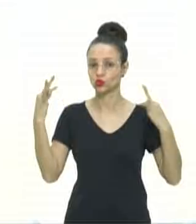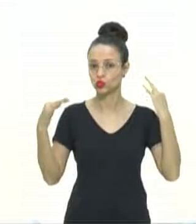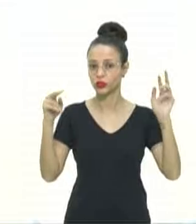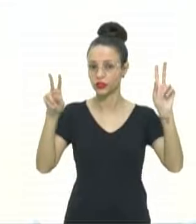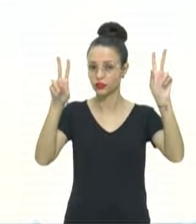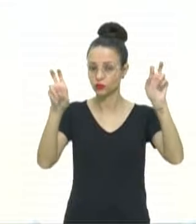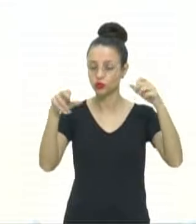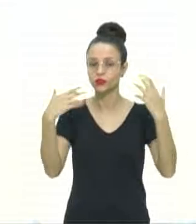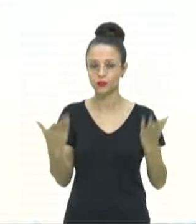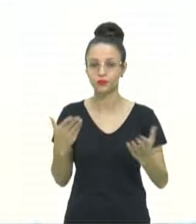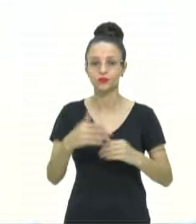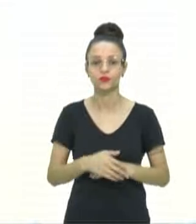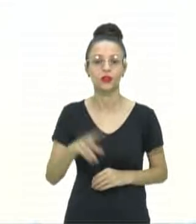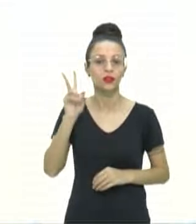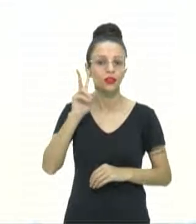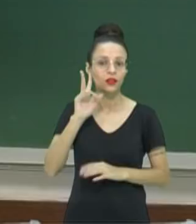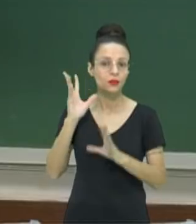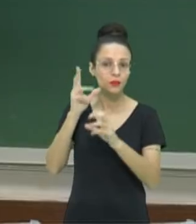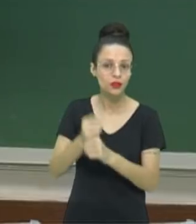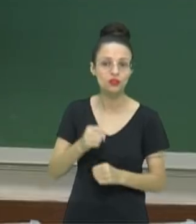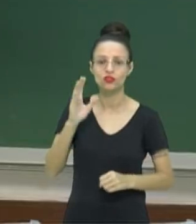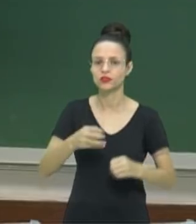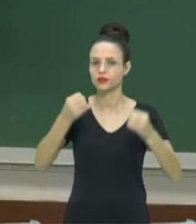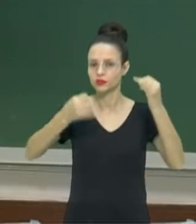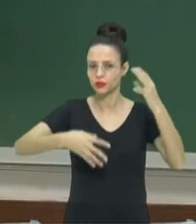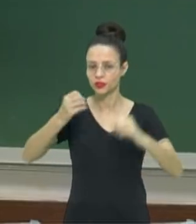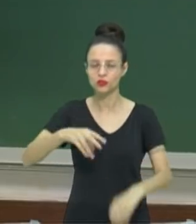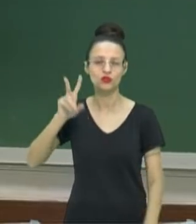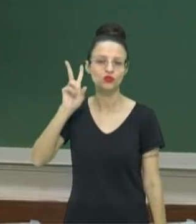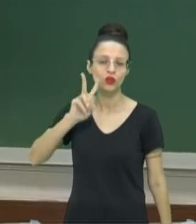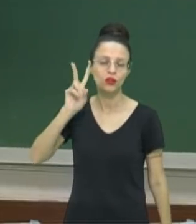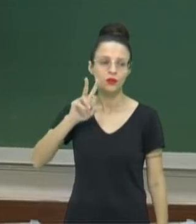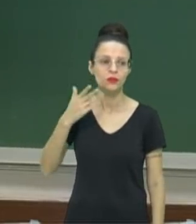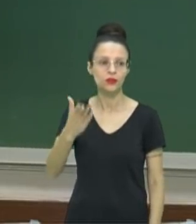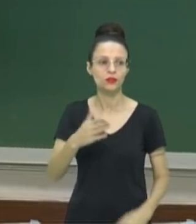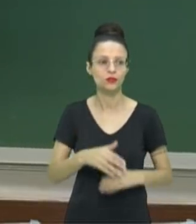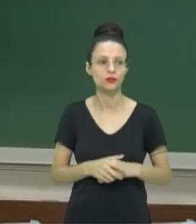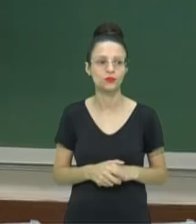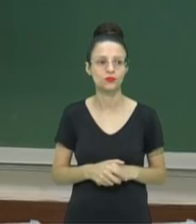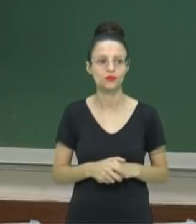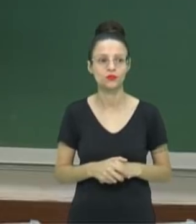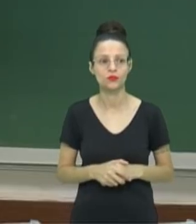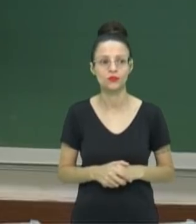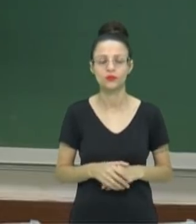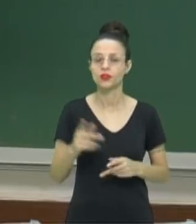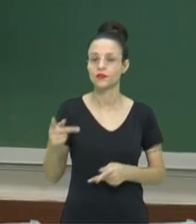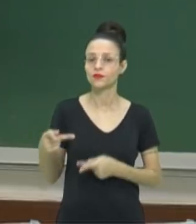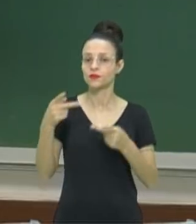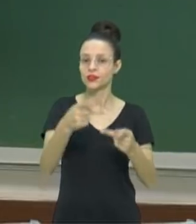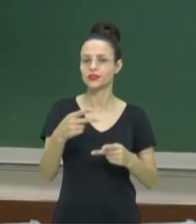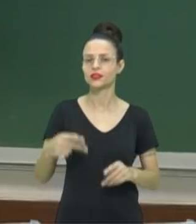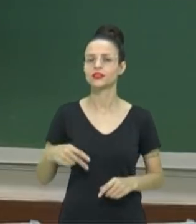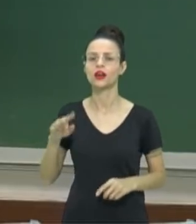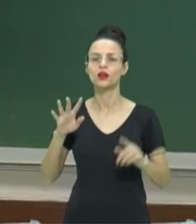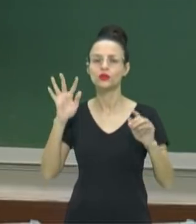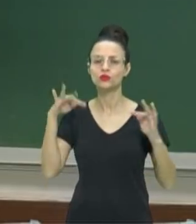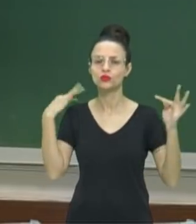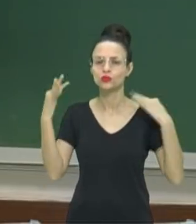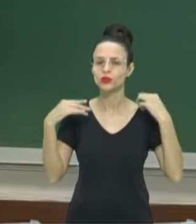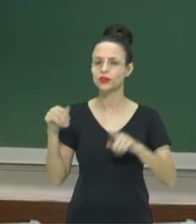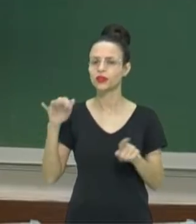turismo, o que que nós vamos ter lá? Só relembrando, a gente já falou um pouquinho, mas vamos só ilustrar aqui. Visita de turistas